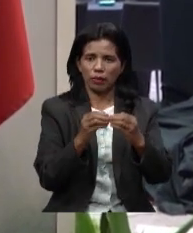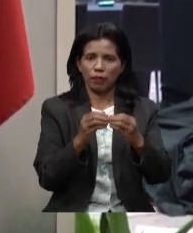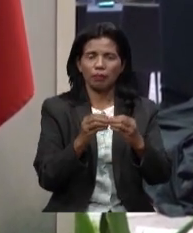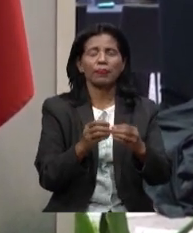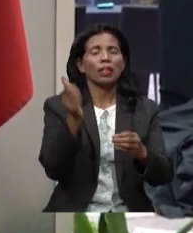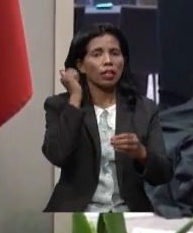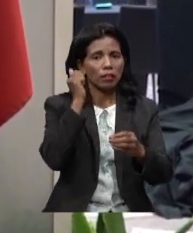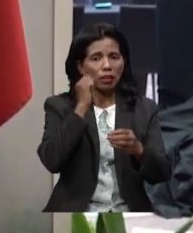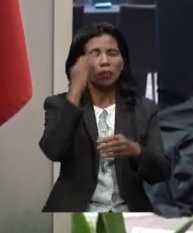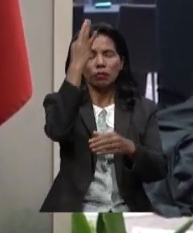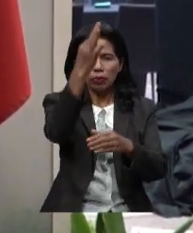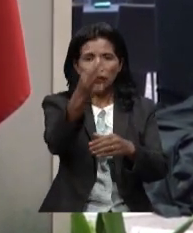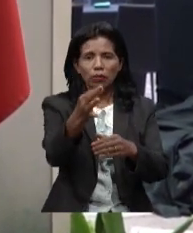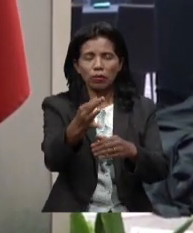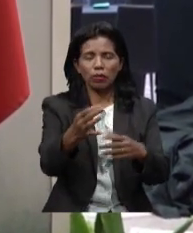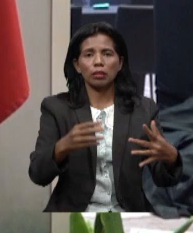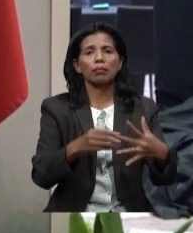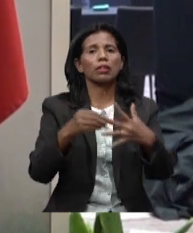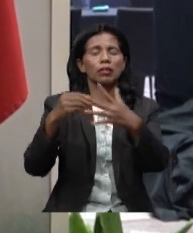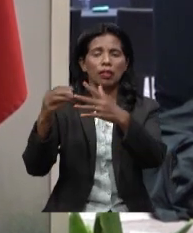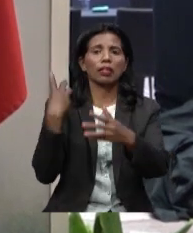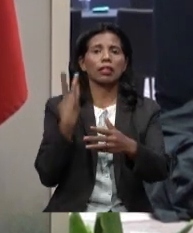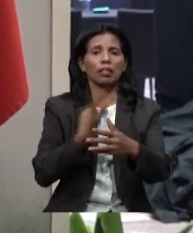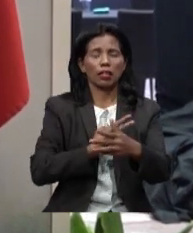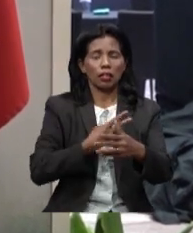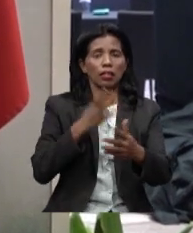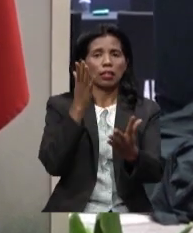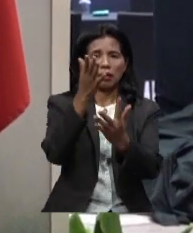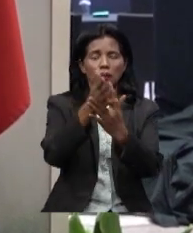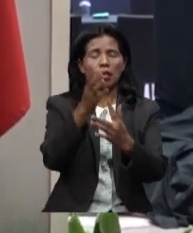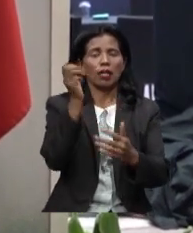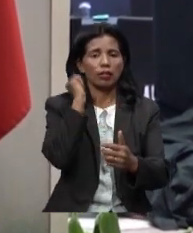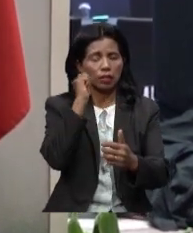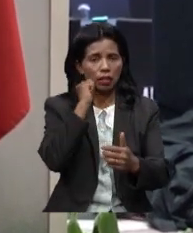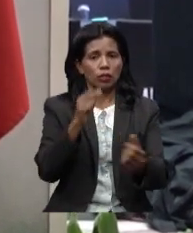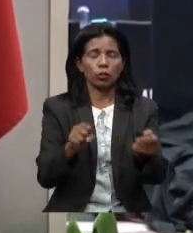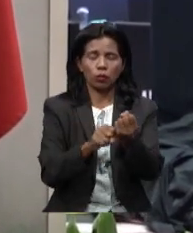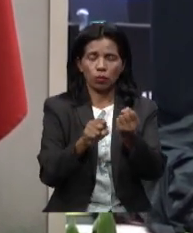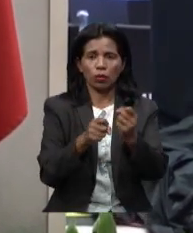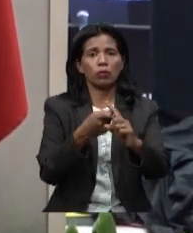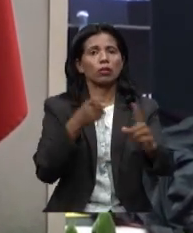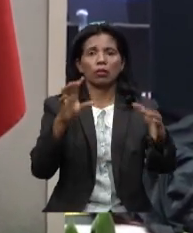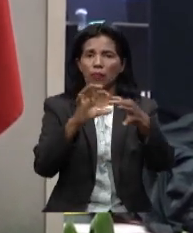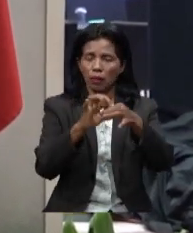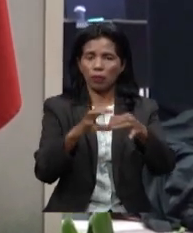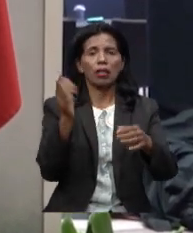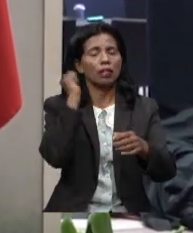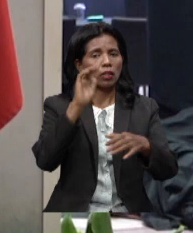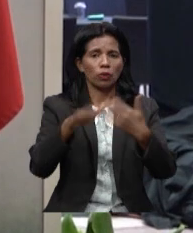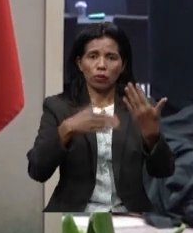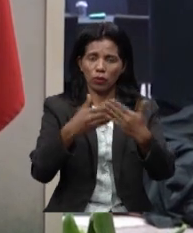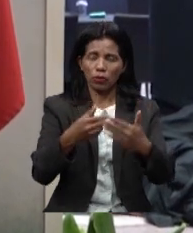ba oi de liu tane adesão retan suporta os membro ASEAN toma de liu